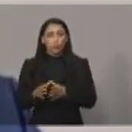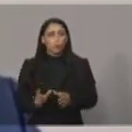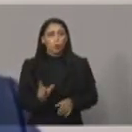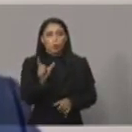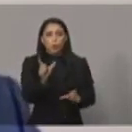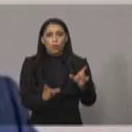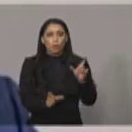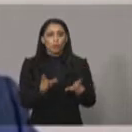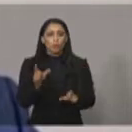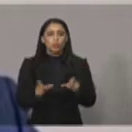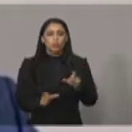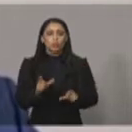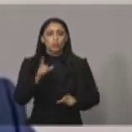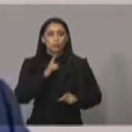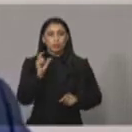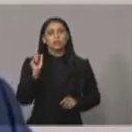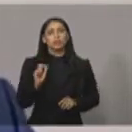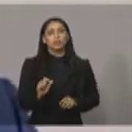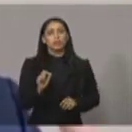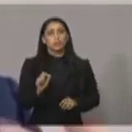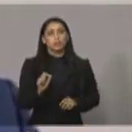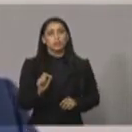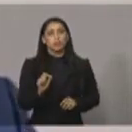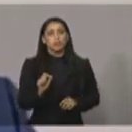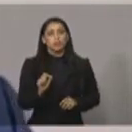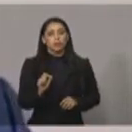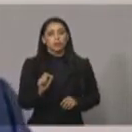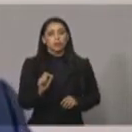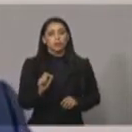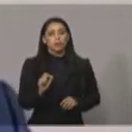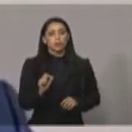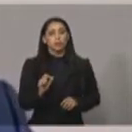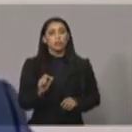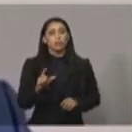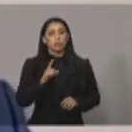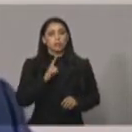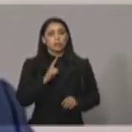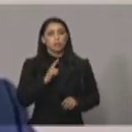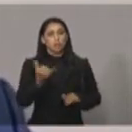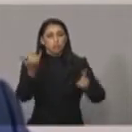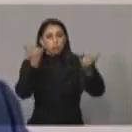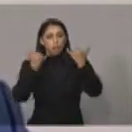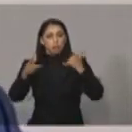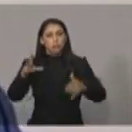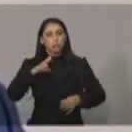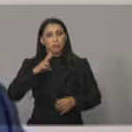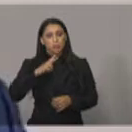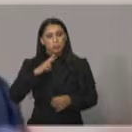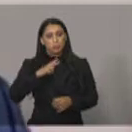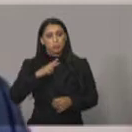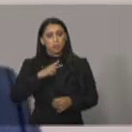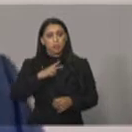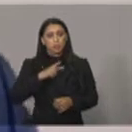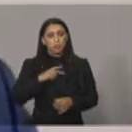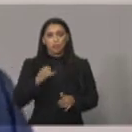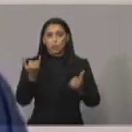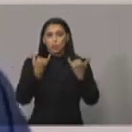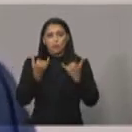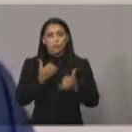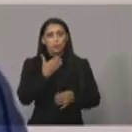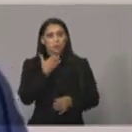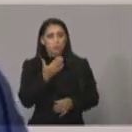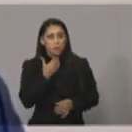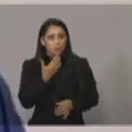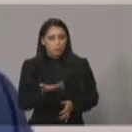sistemas computacionais, inclusive de inteligência artificial, de inferirem dados pessoais sensíveis de informações aparentemente banais.